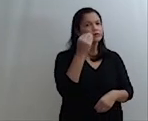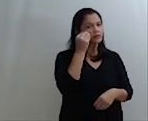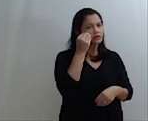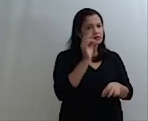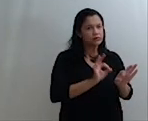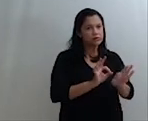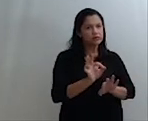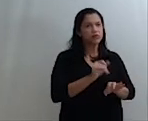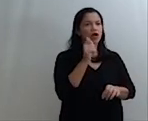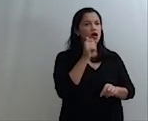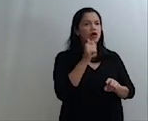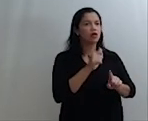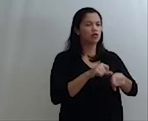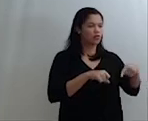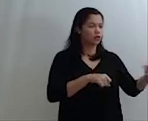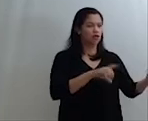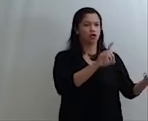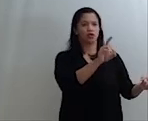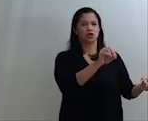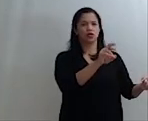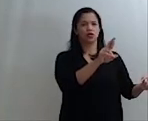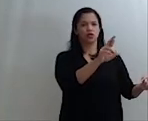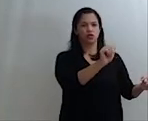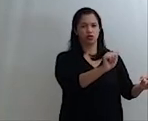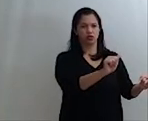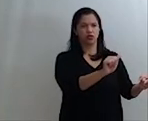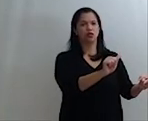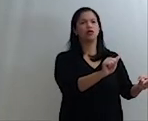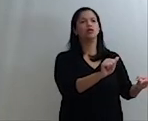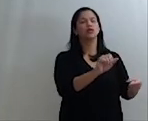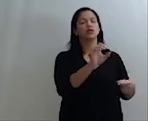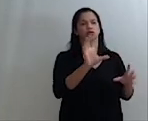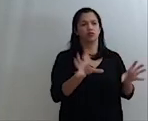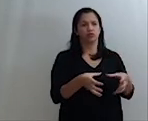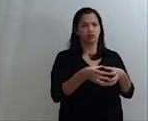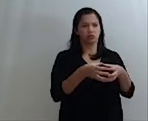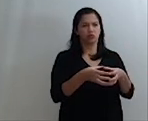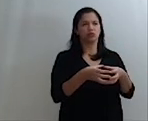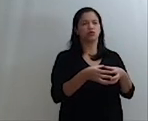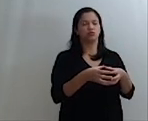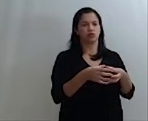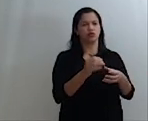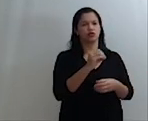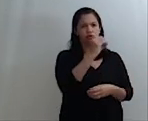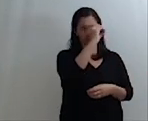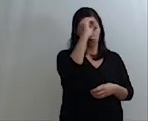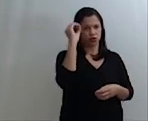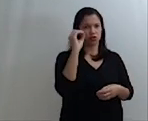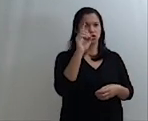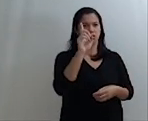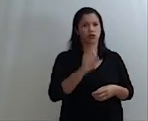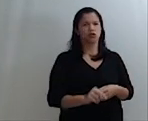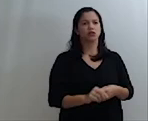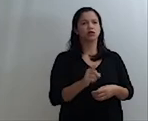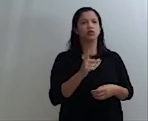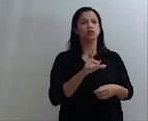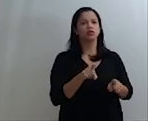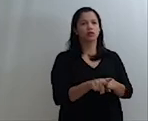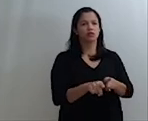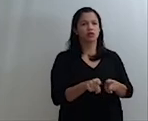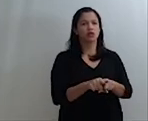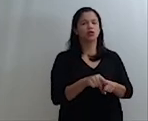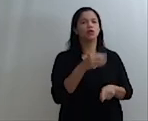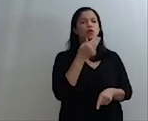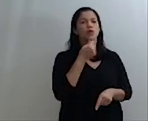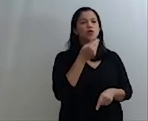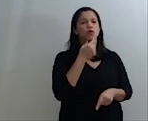Dora Cavalcante representando Innocence Project Brasil e pelo Dr Thiago iuquio representando